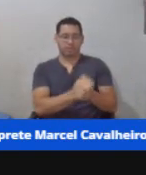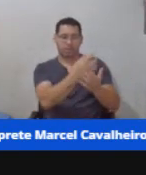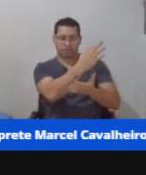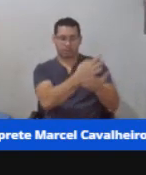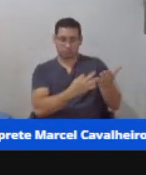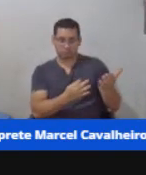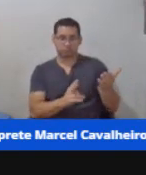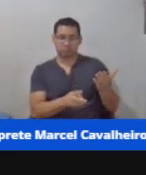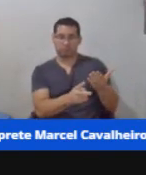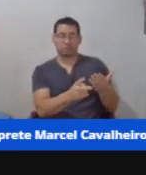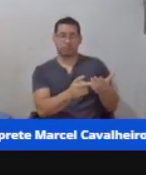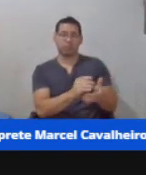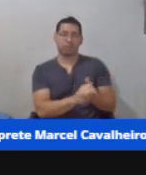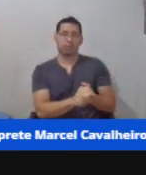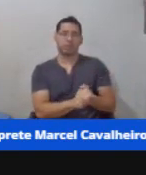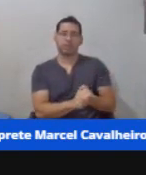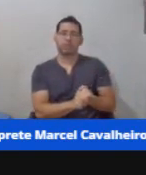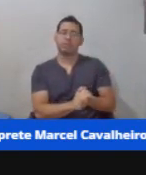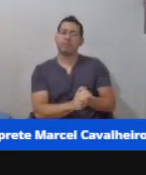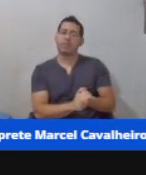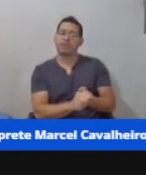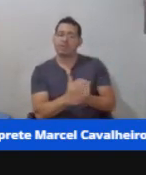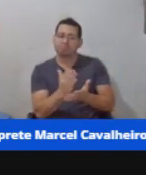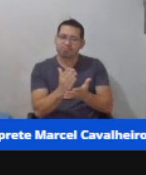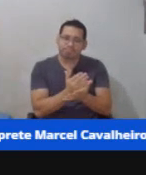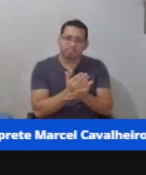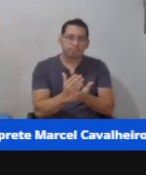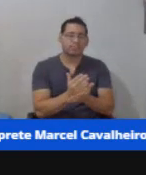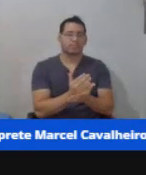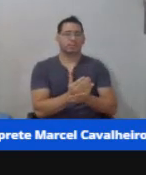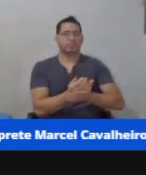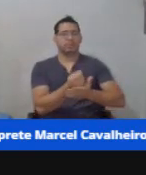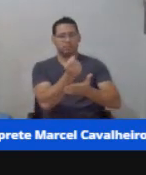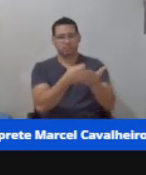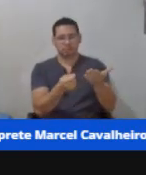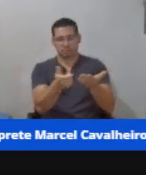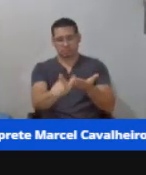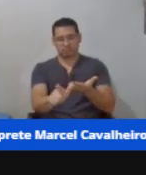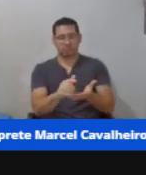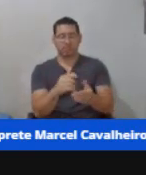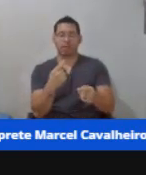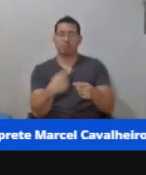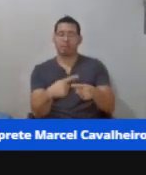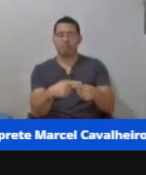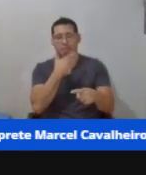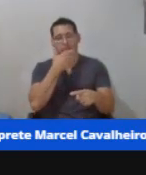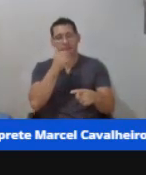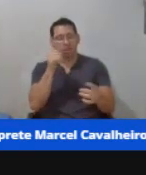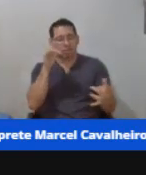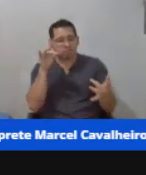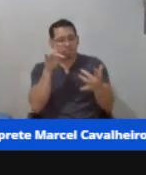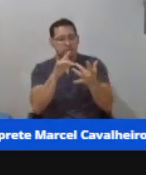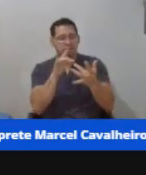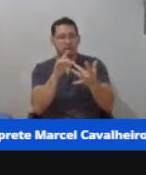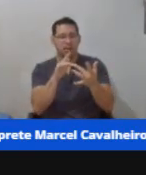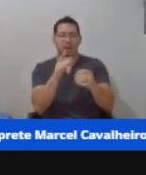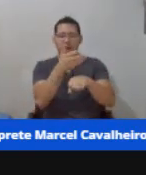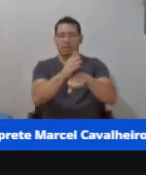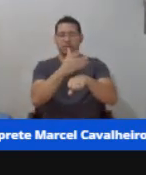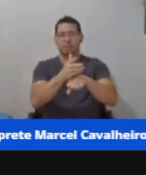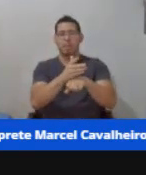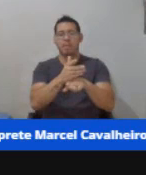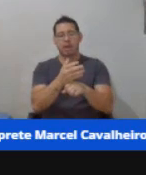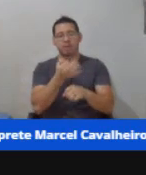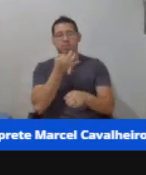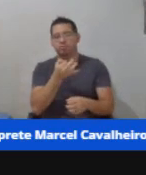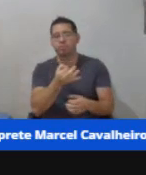recomendações com algumas reescritas para melhor alinhar práticas sugestivas ao contexto do